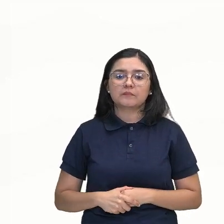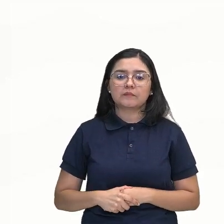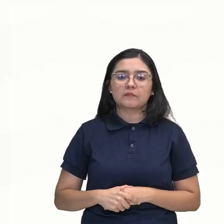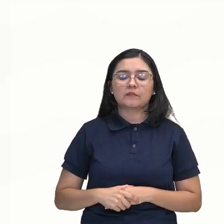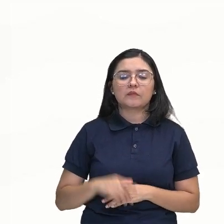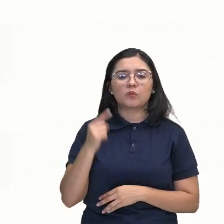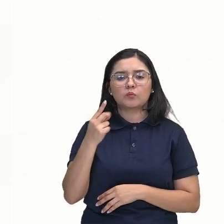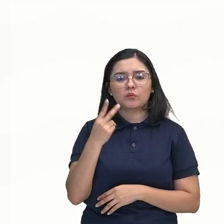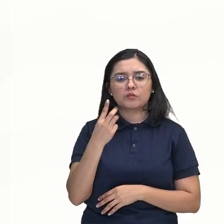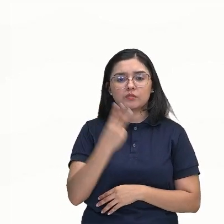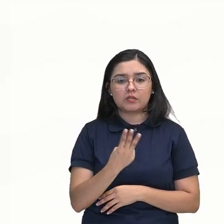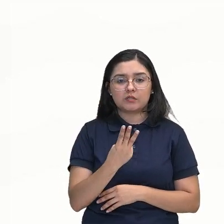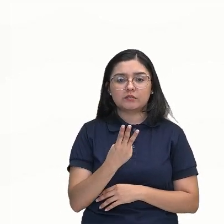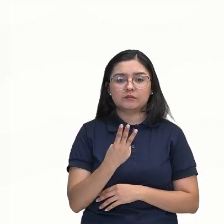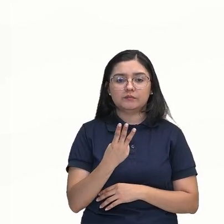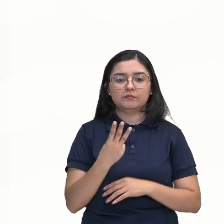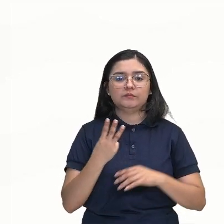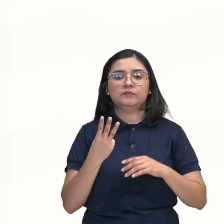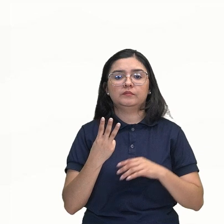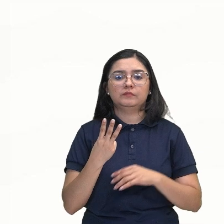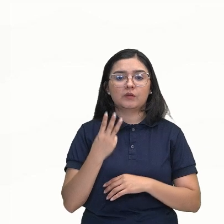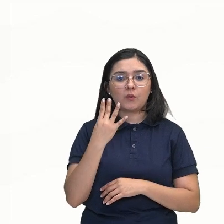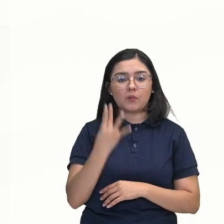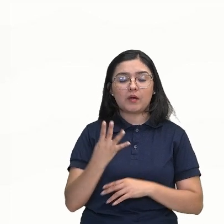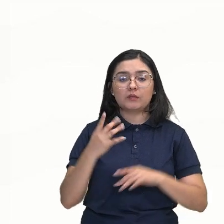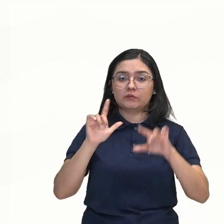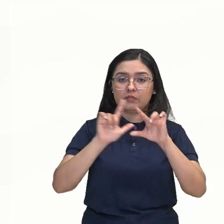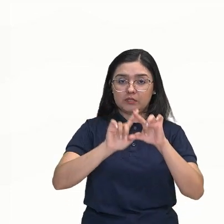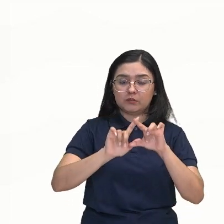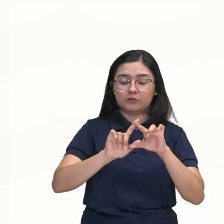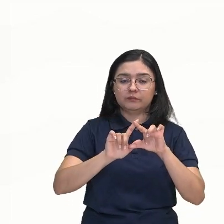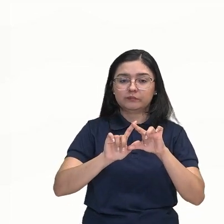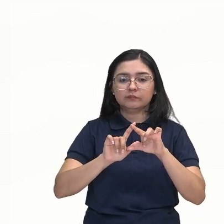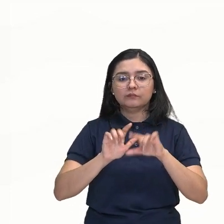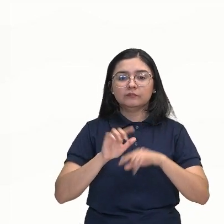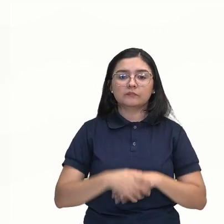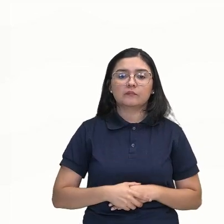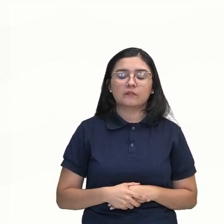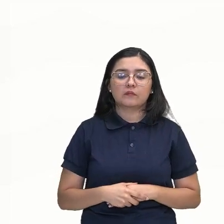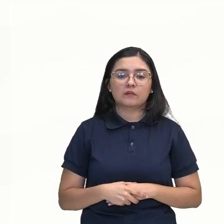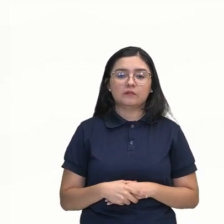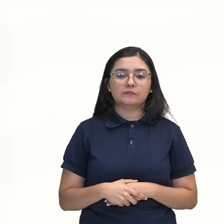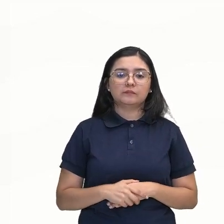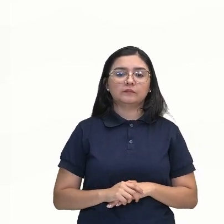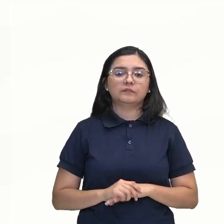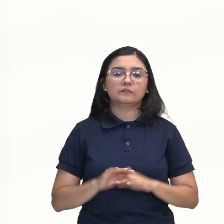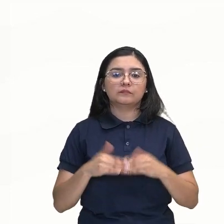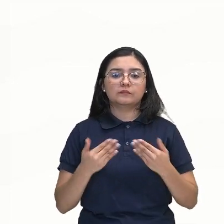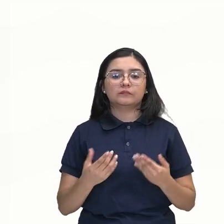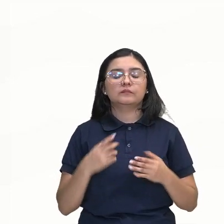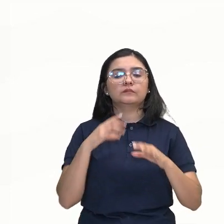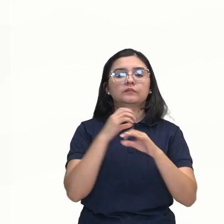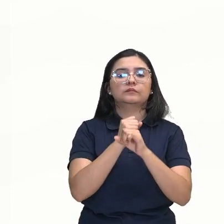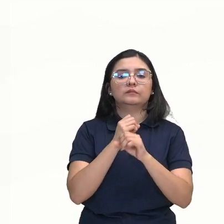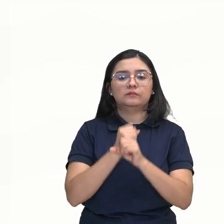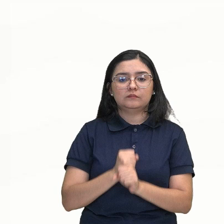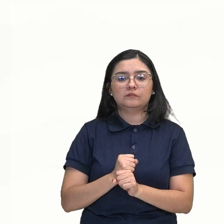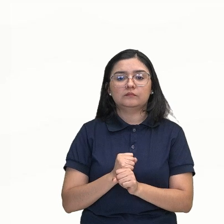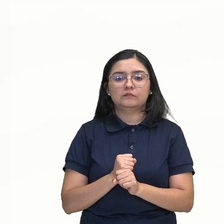2, 3, 4 triângulos, certo? Soma dos ângulos internos de um